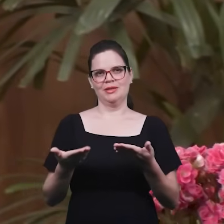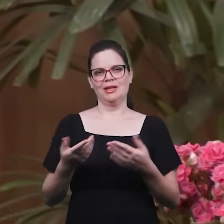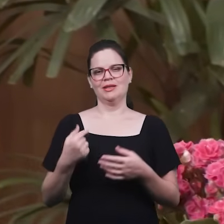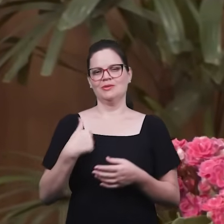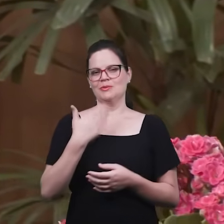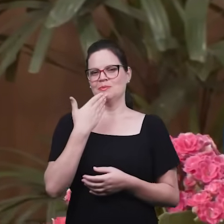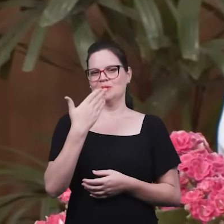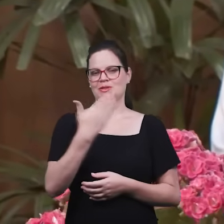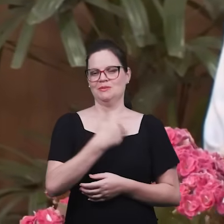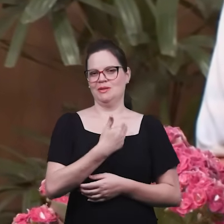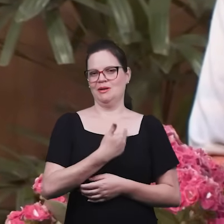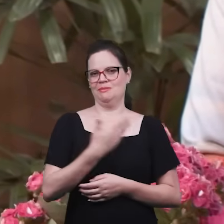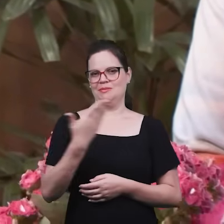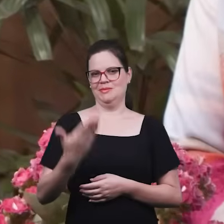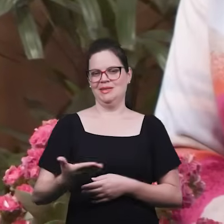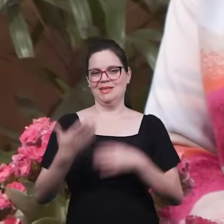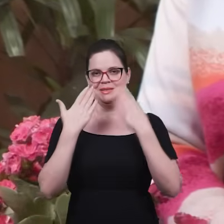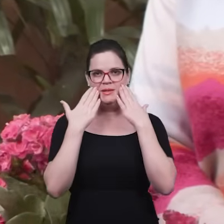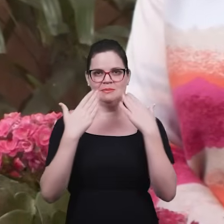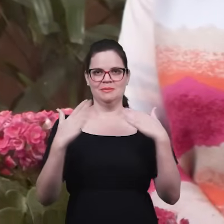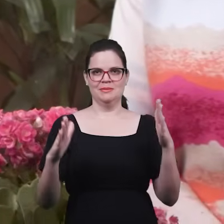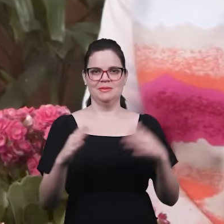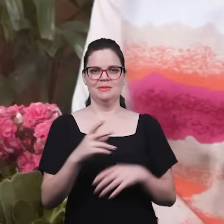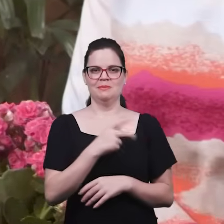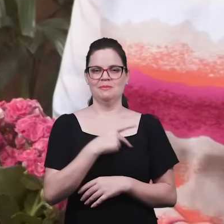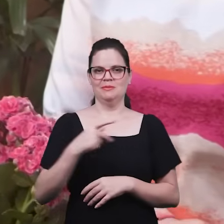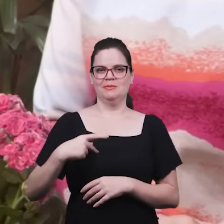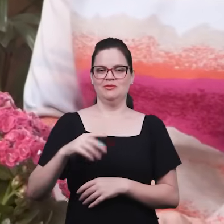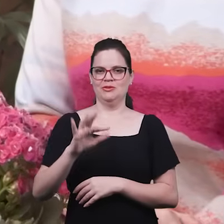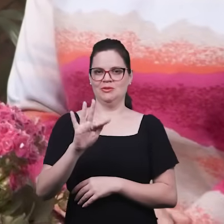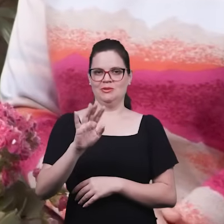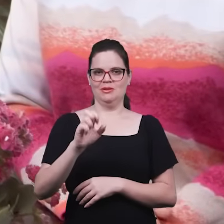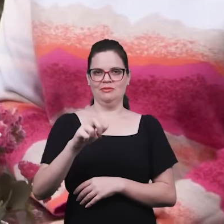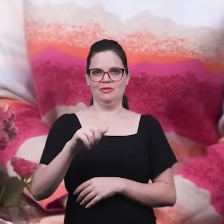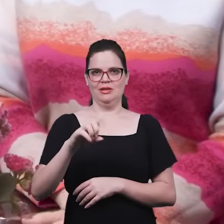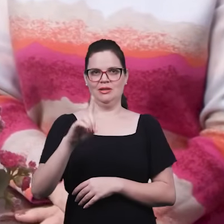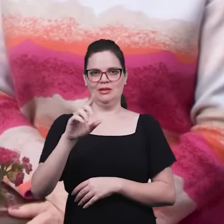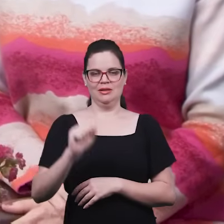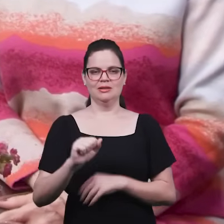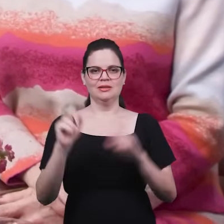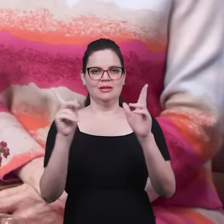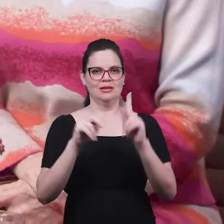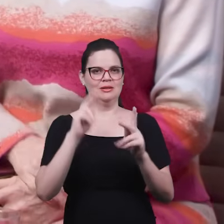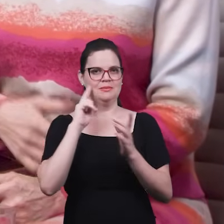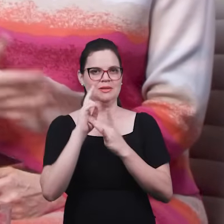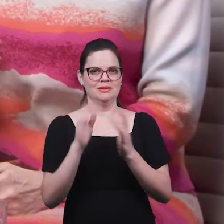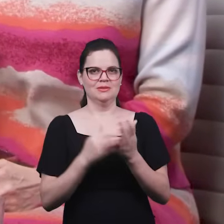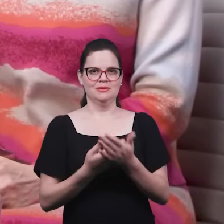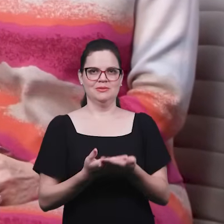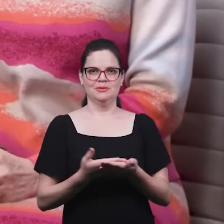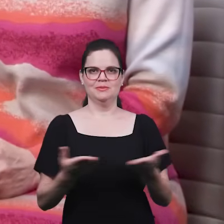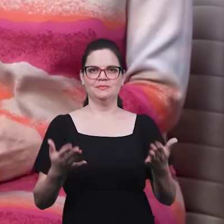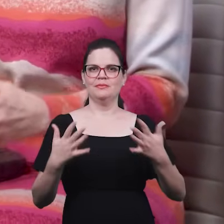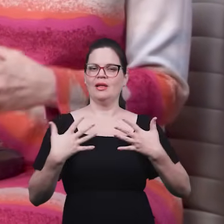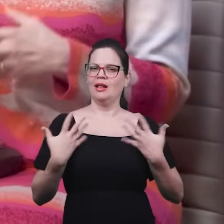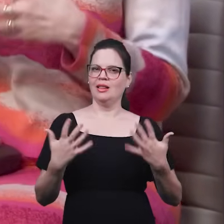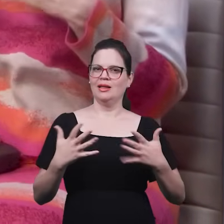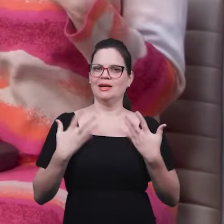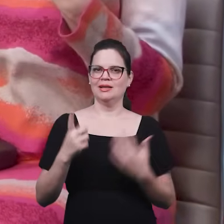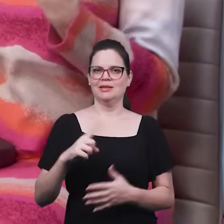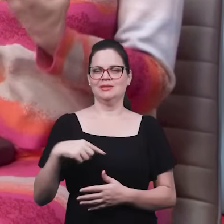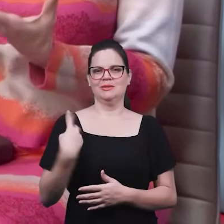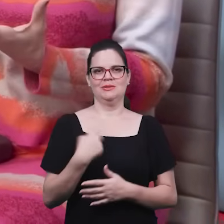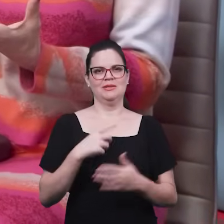para minha amiga apresentar. Professora Fernanda Becali, a paz do Senhor. Paz do Senhor, Kézia. É uma alegria estarmos